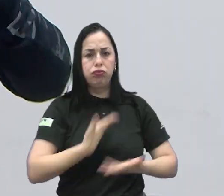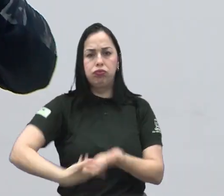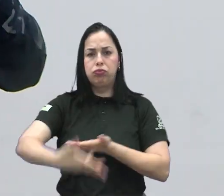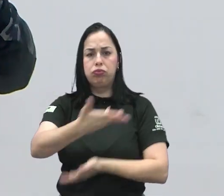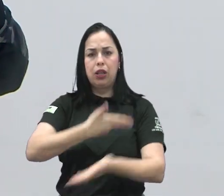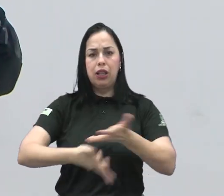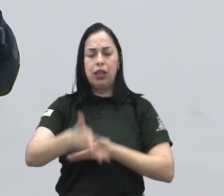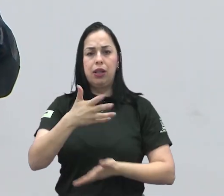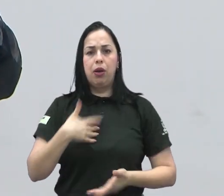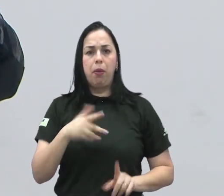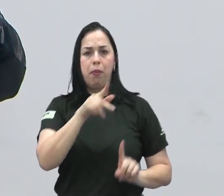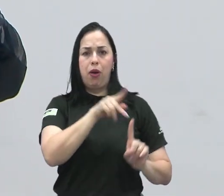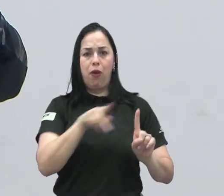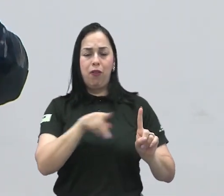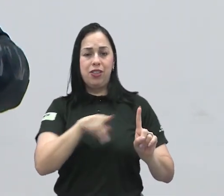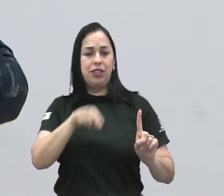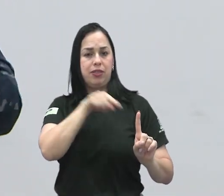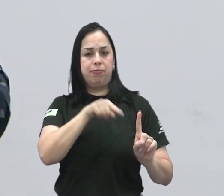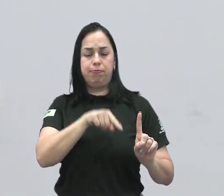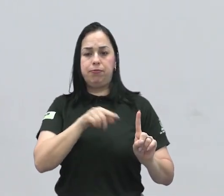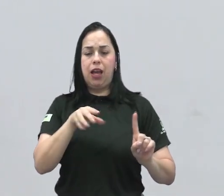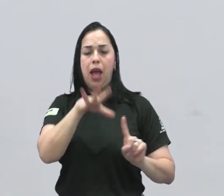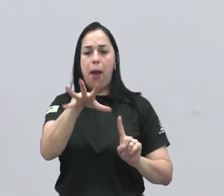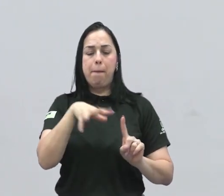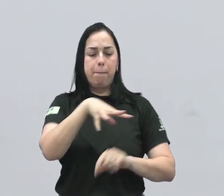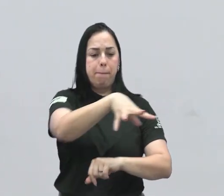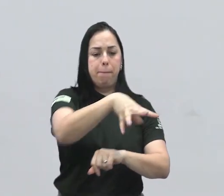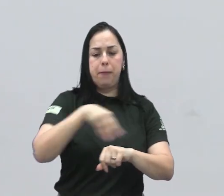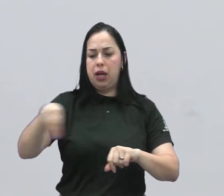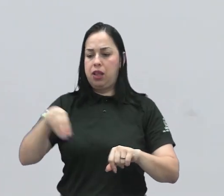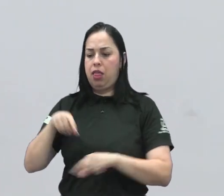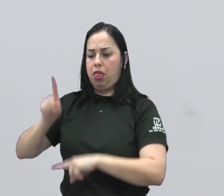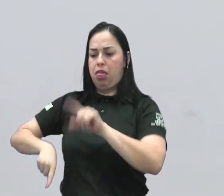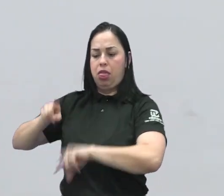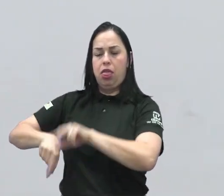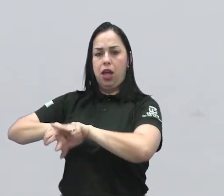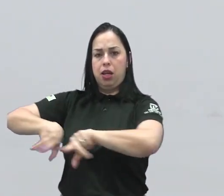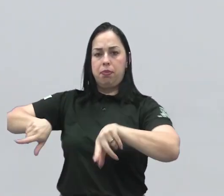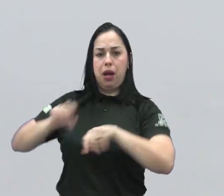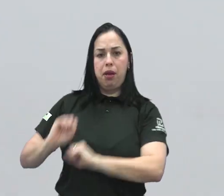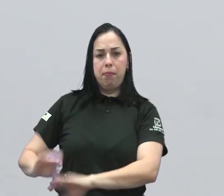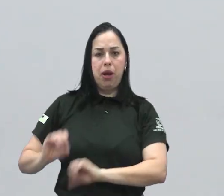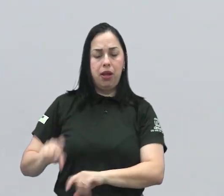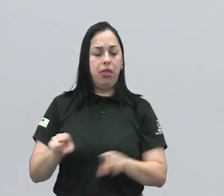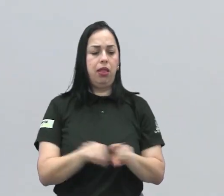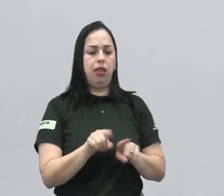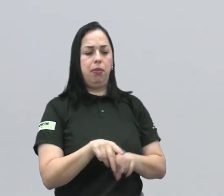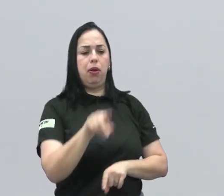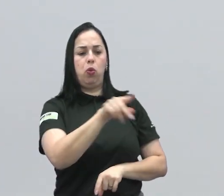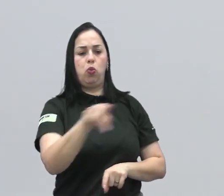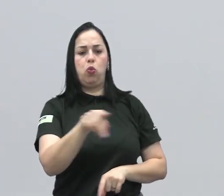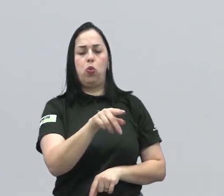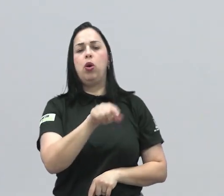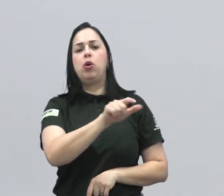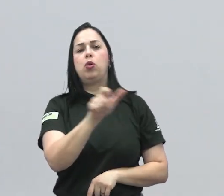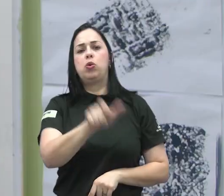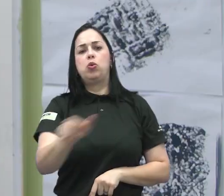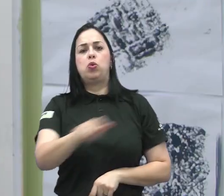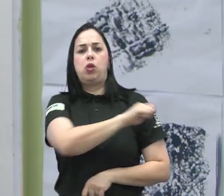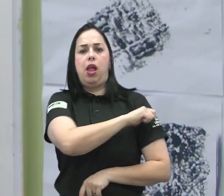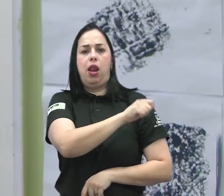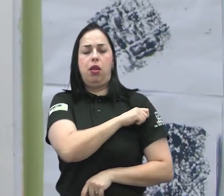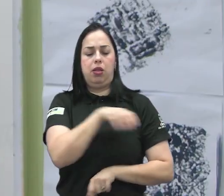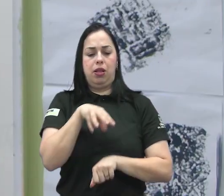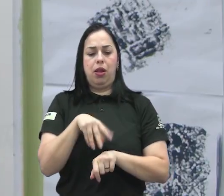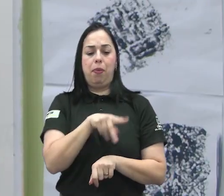alunos. Ela enxerga o professor como um grande mediador entre as ferramentas disponíveis para o ensino e os estudantes.